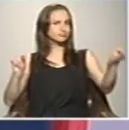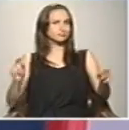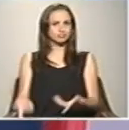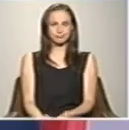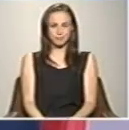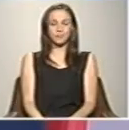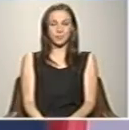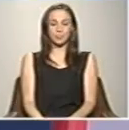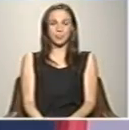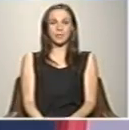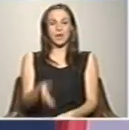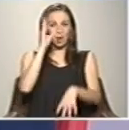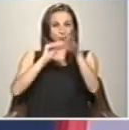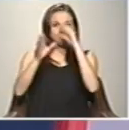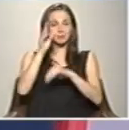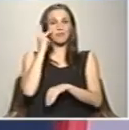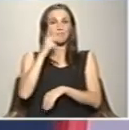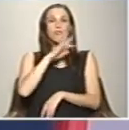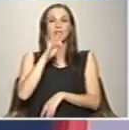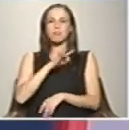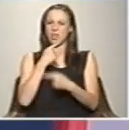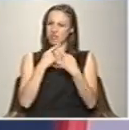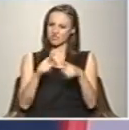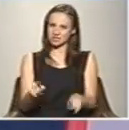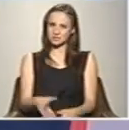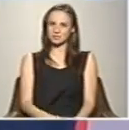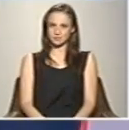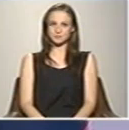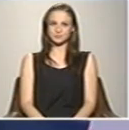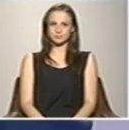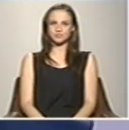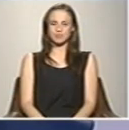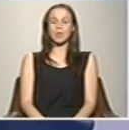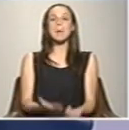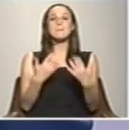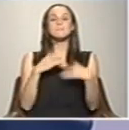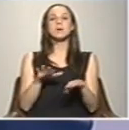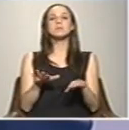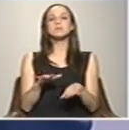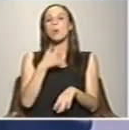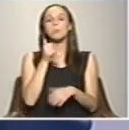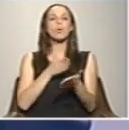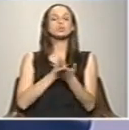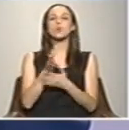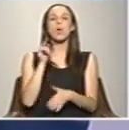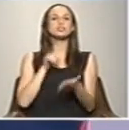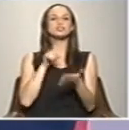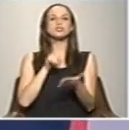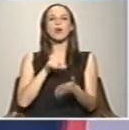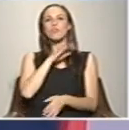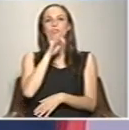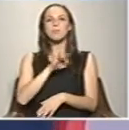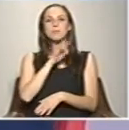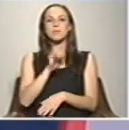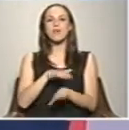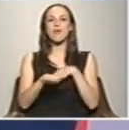aprendizagem de viver em família é diferente, é evidente que sim, mas também não podemos continuar a exigir que as famílias ocupem o lugar